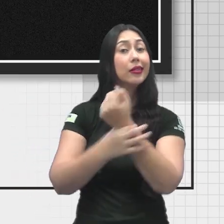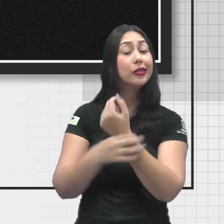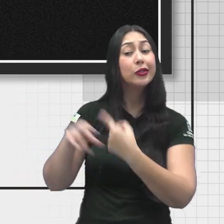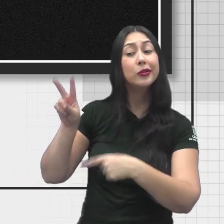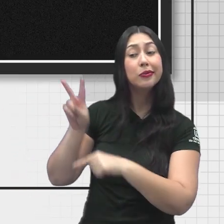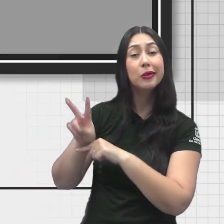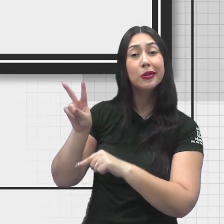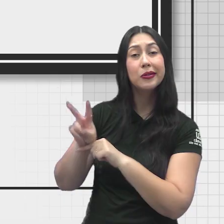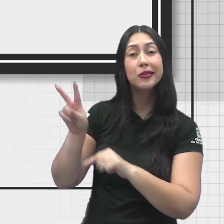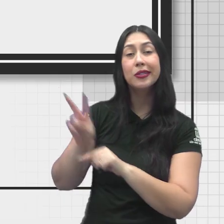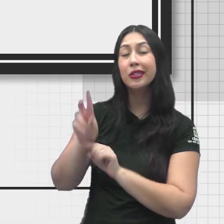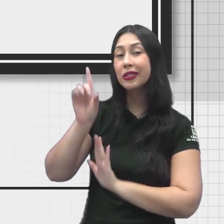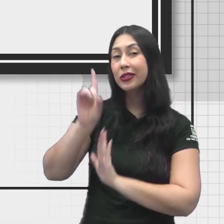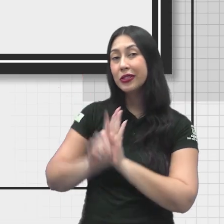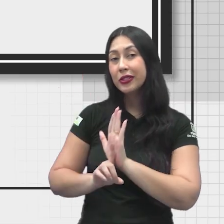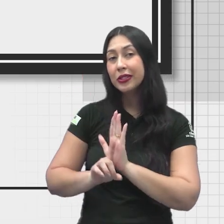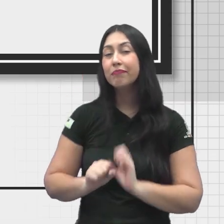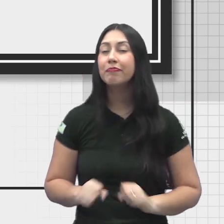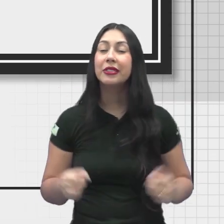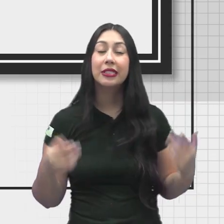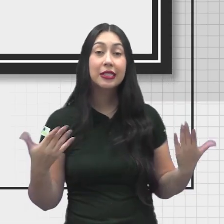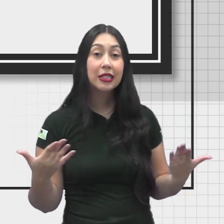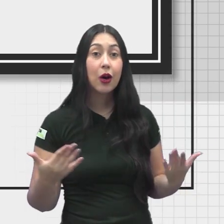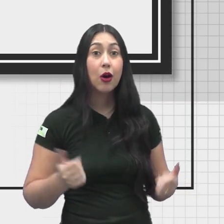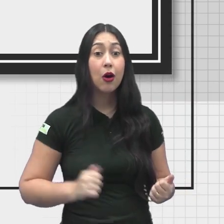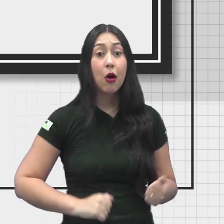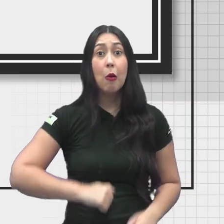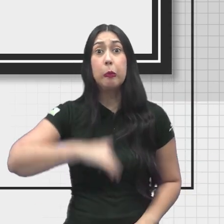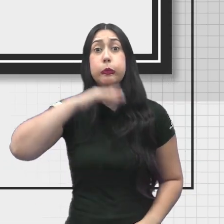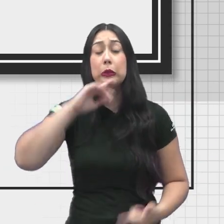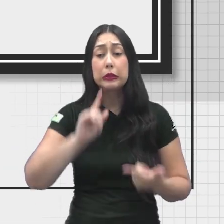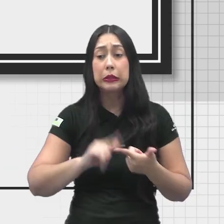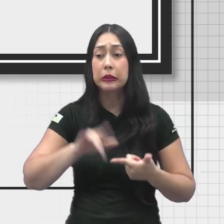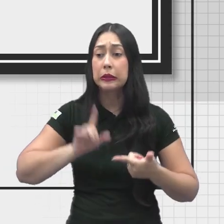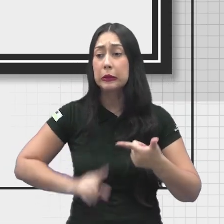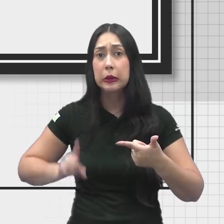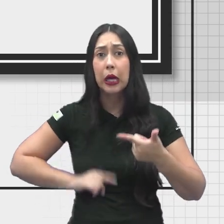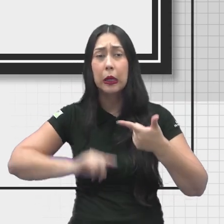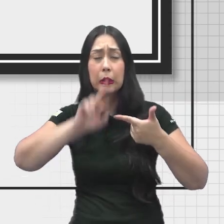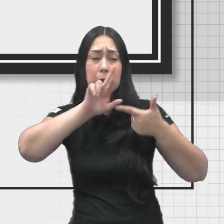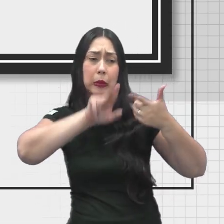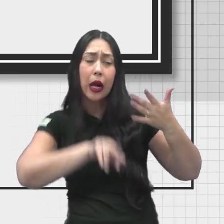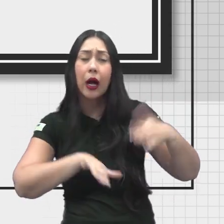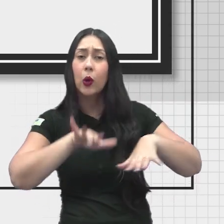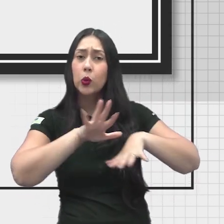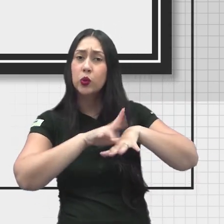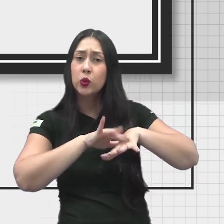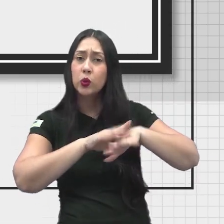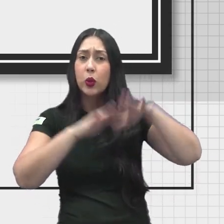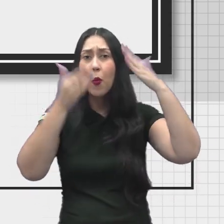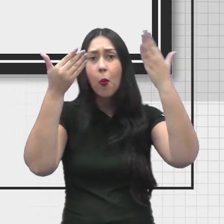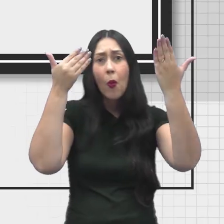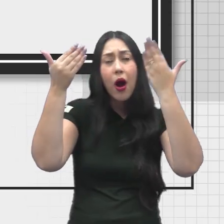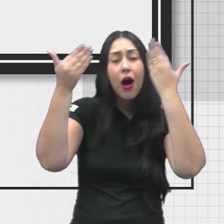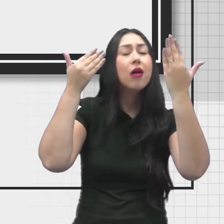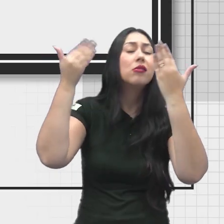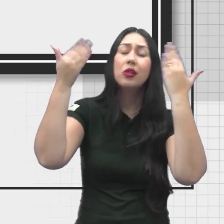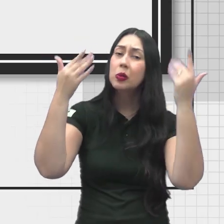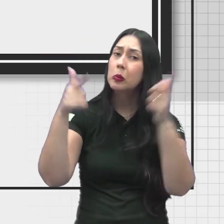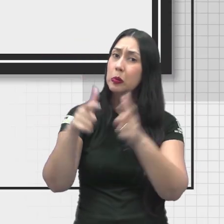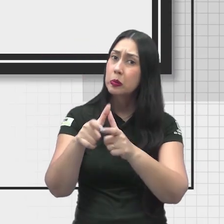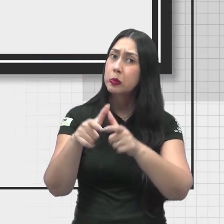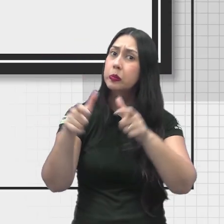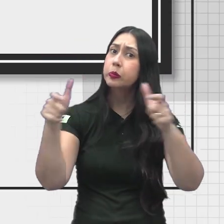garantem a proteção dos nossos direitos. Vamos lá, burnout, depressão e outras doenças mentais são